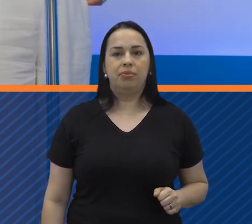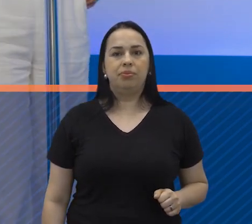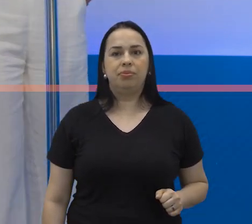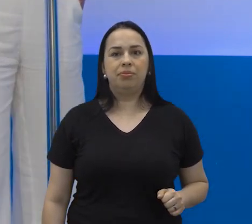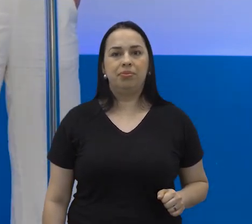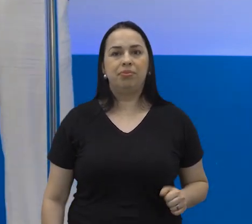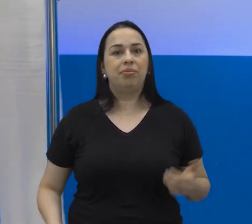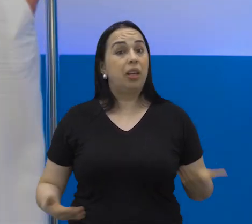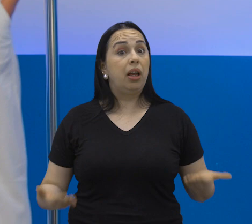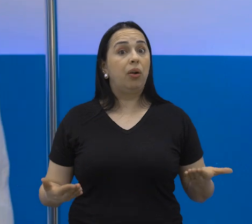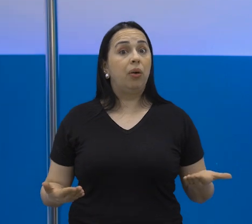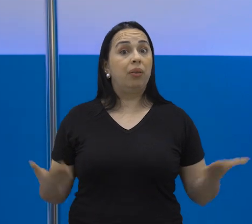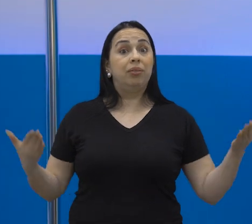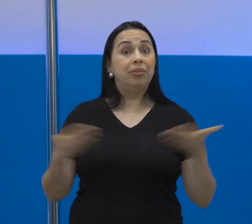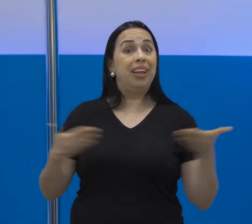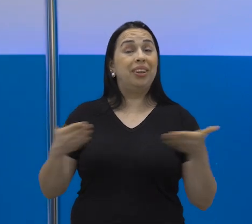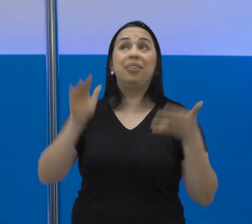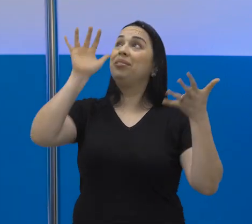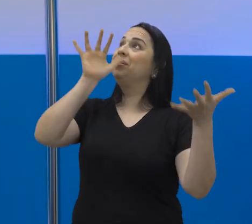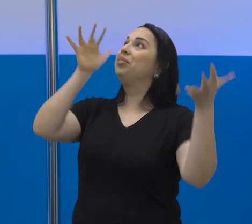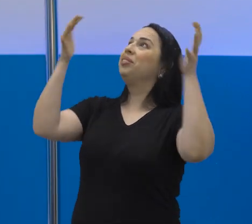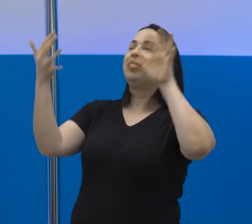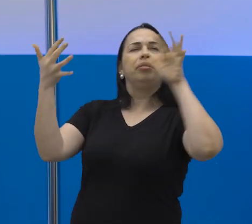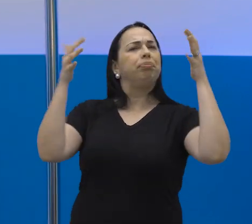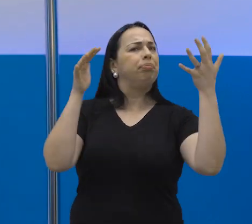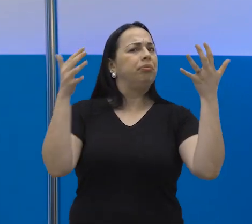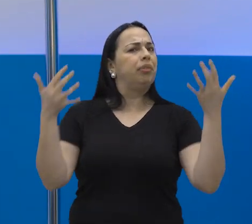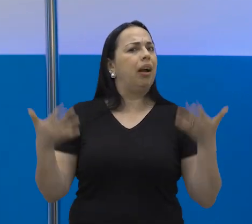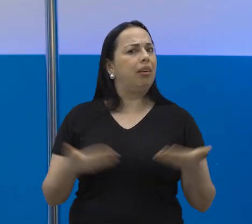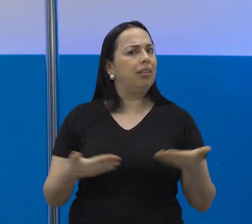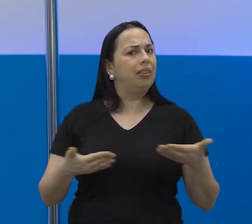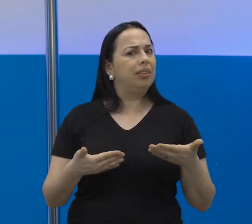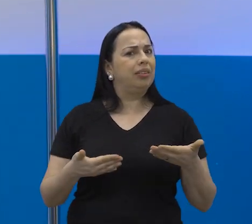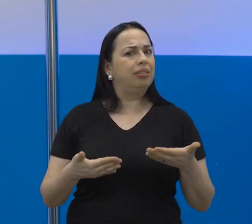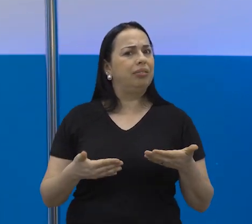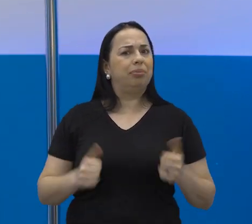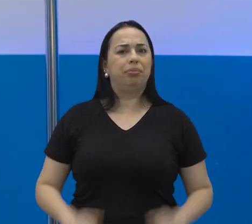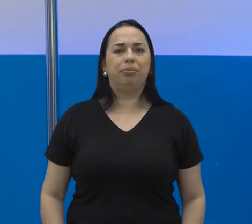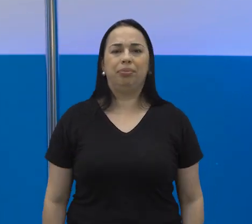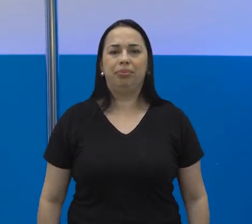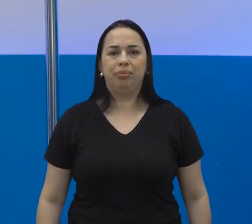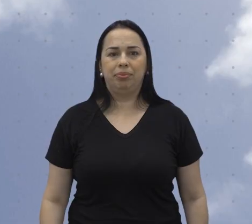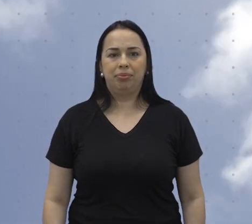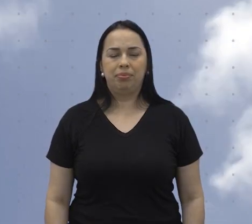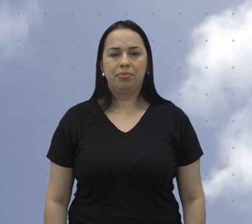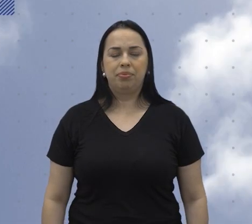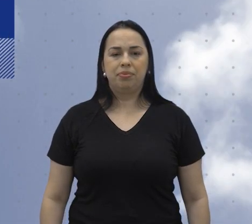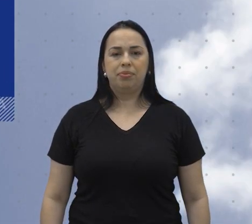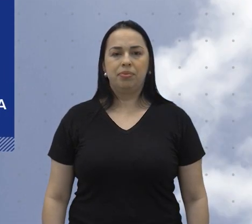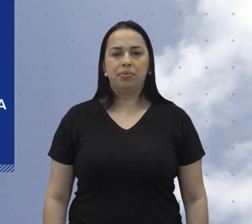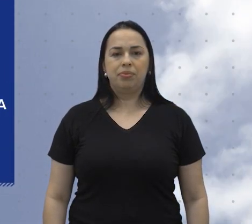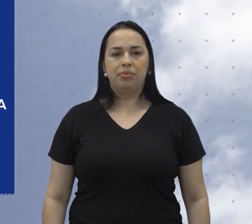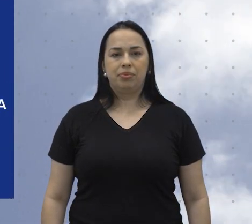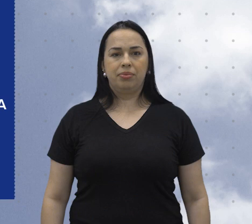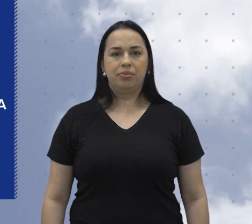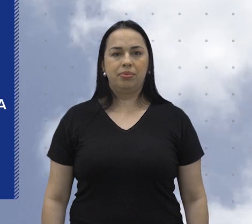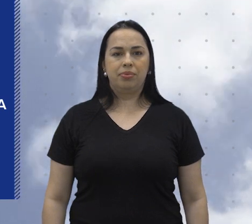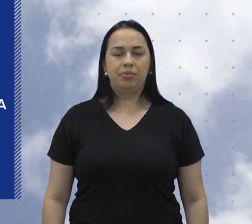ccz.sjc.sp.gov.br. Vamos saber agora como ficam as temperaturas aqui na cidade na previsão do tempo.